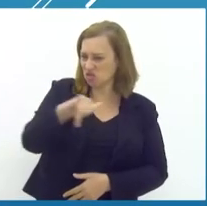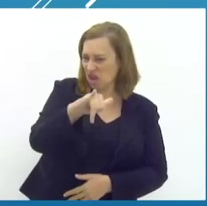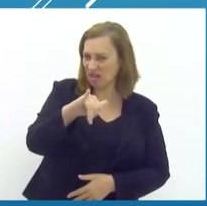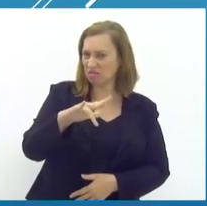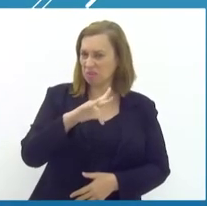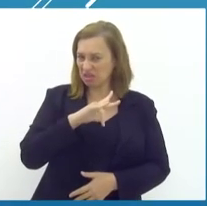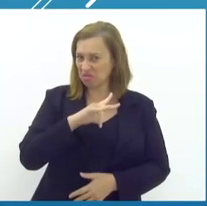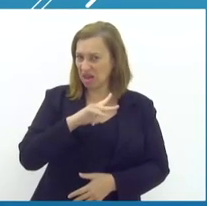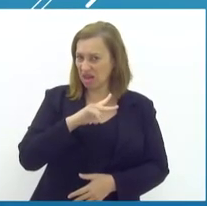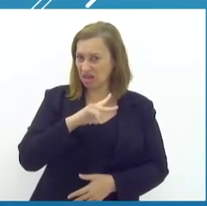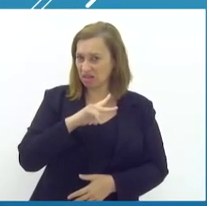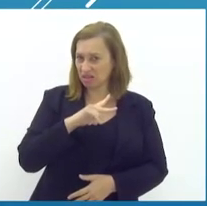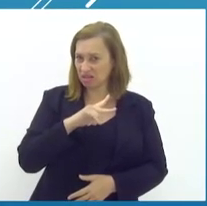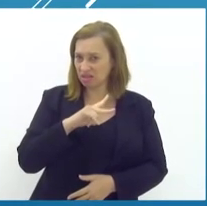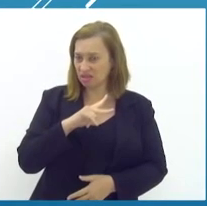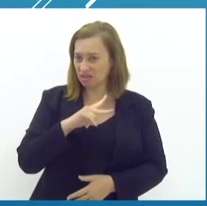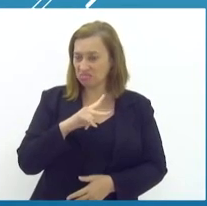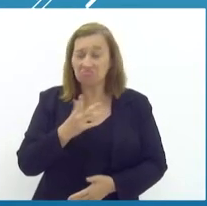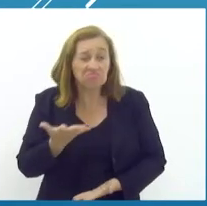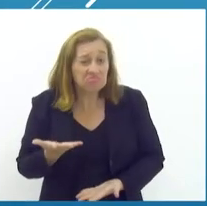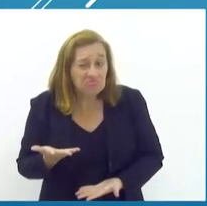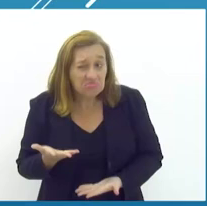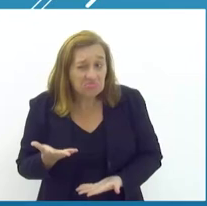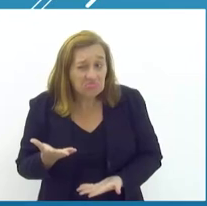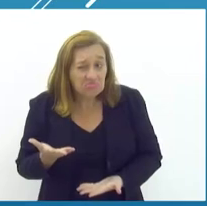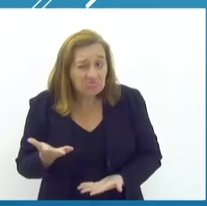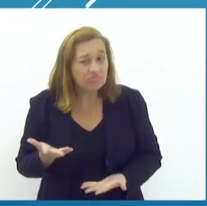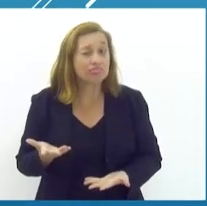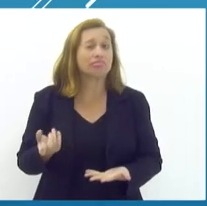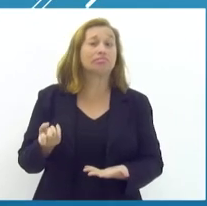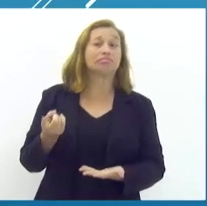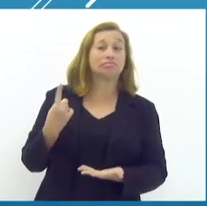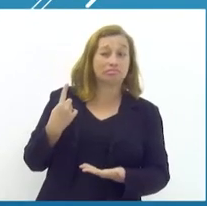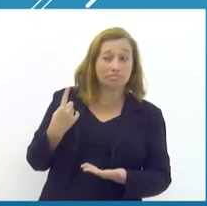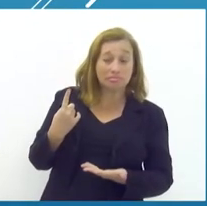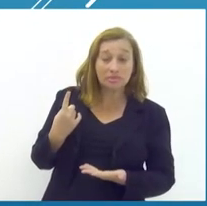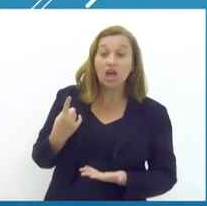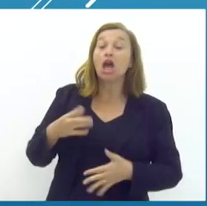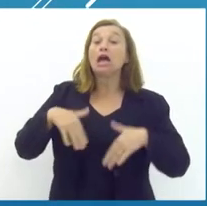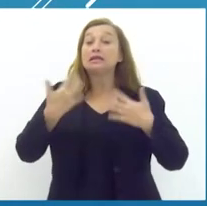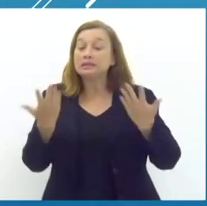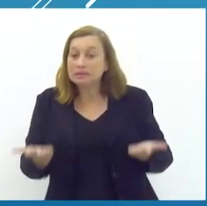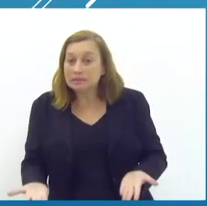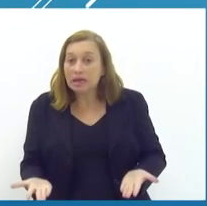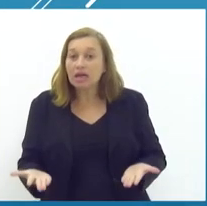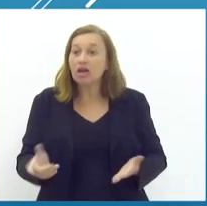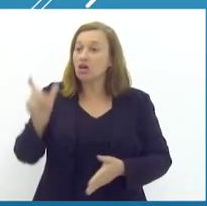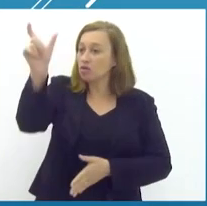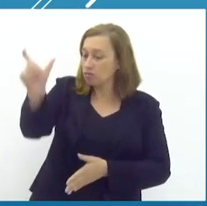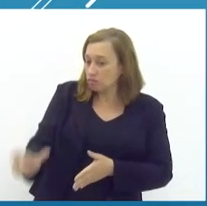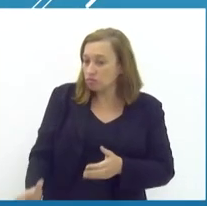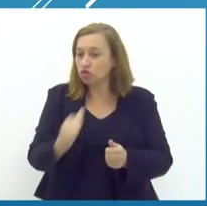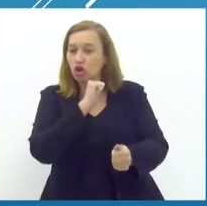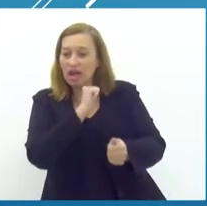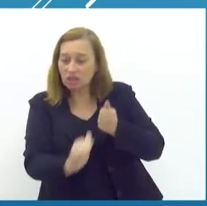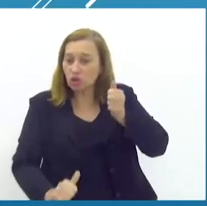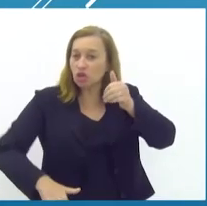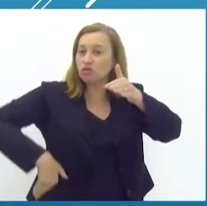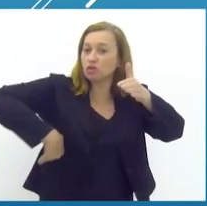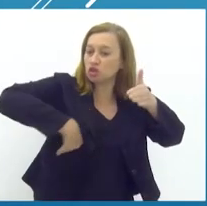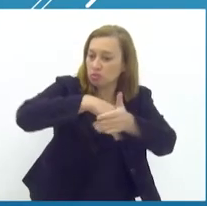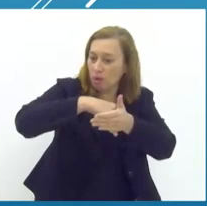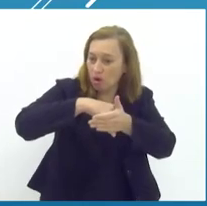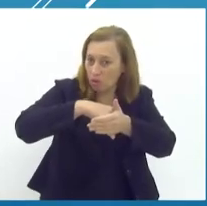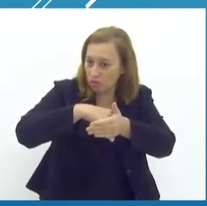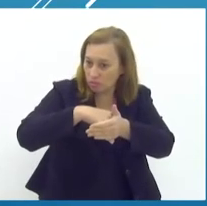mas se ele prestar serviço na terceira não então o jogador de futebol do Flamengo você não de